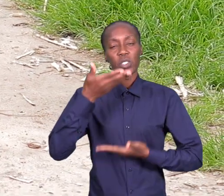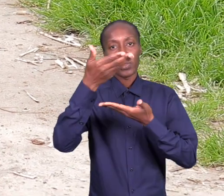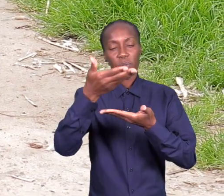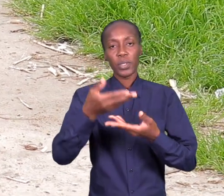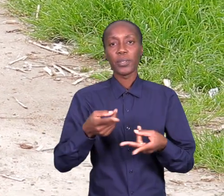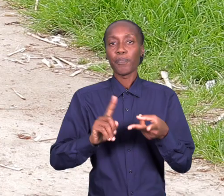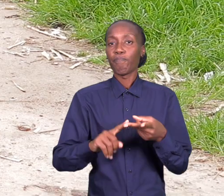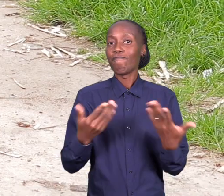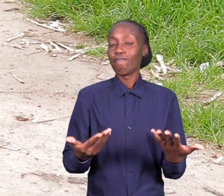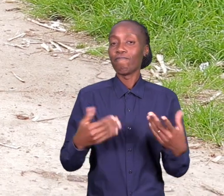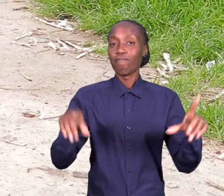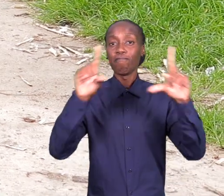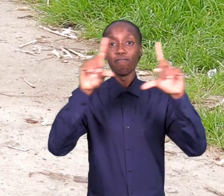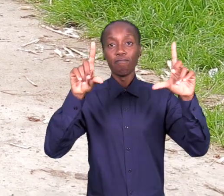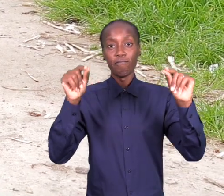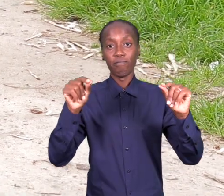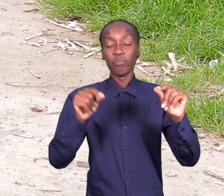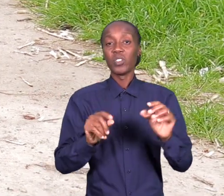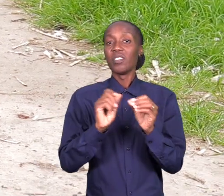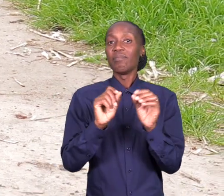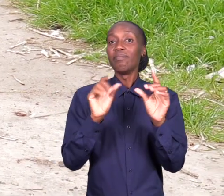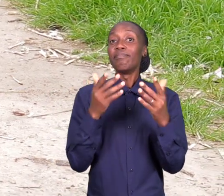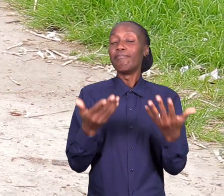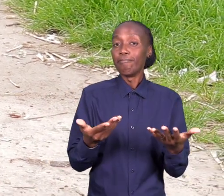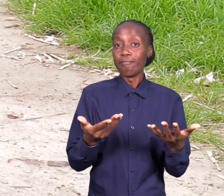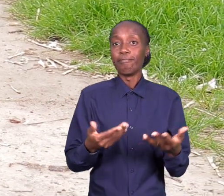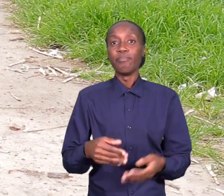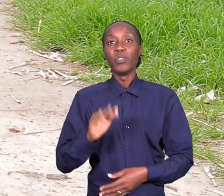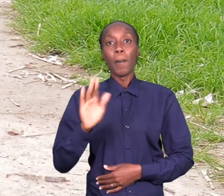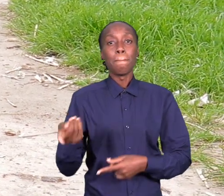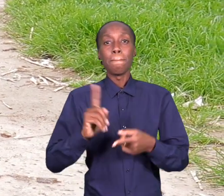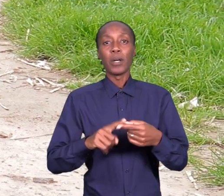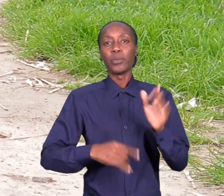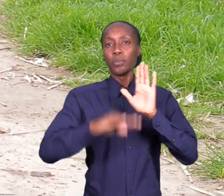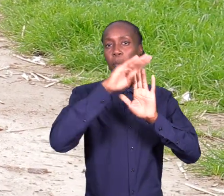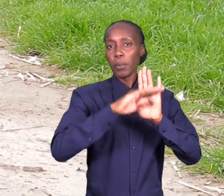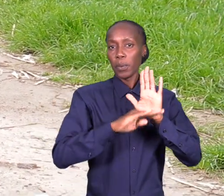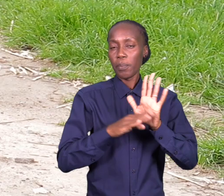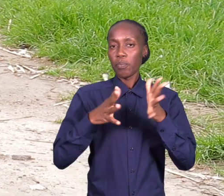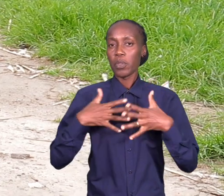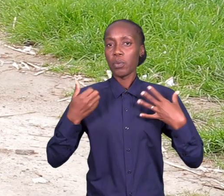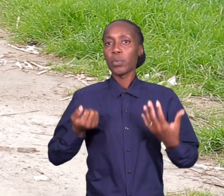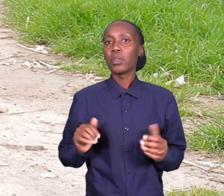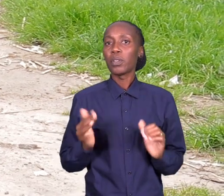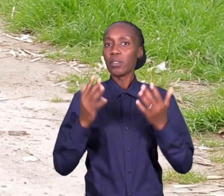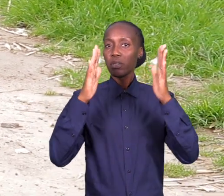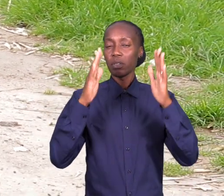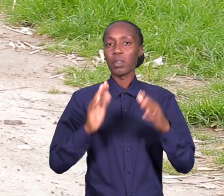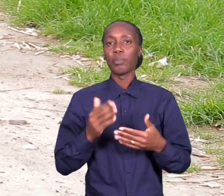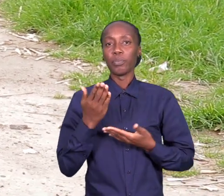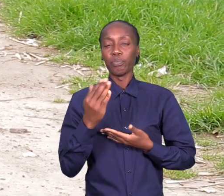cordiais saudações. É com elevada estima que voltamos a manter contacto consigo para mais uma edição do programa Saúde e